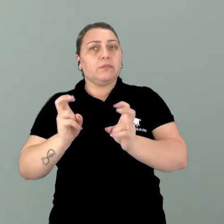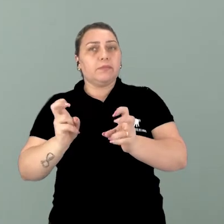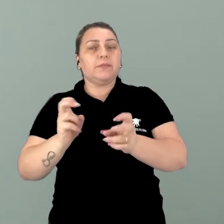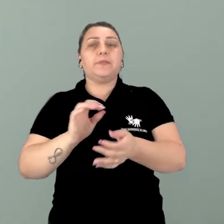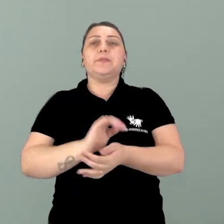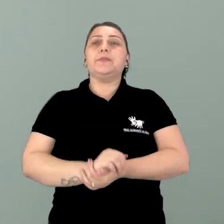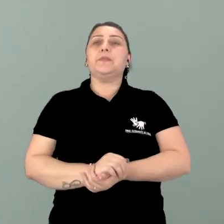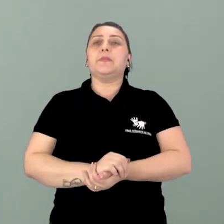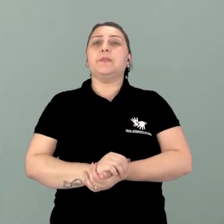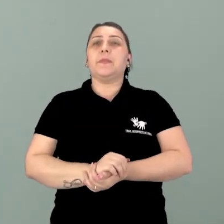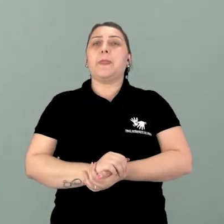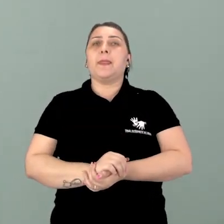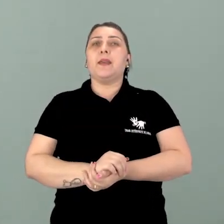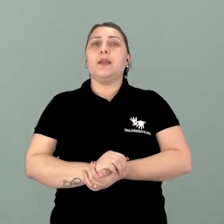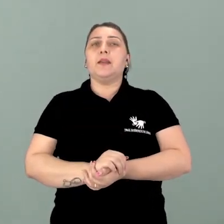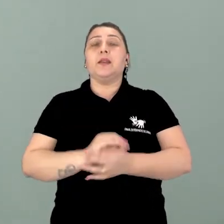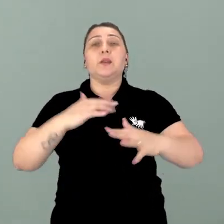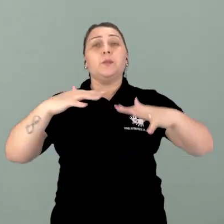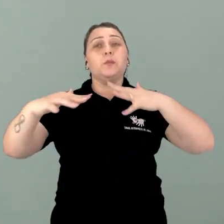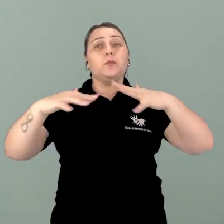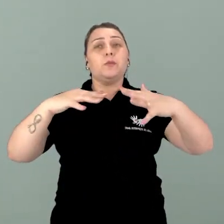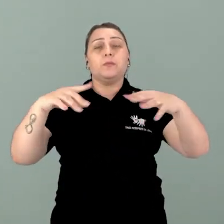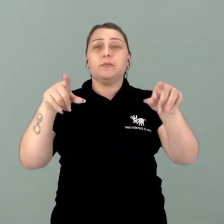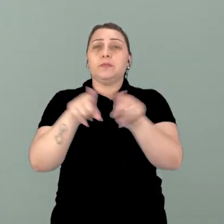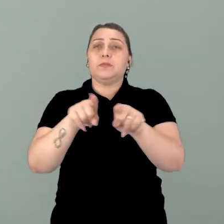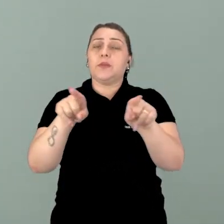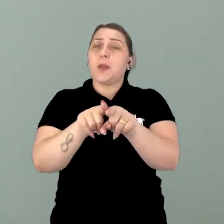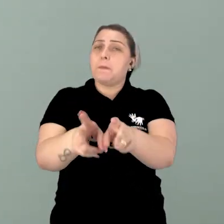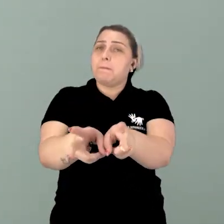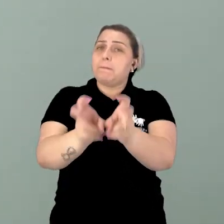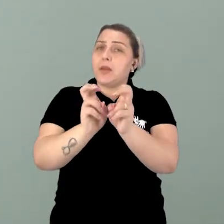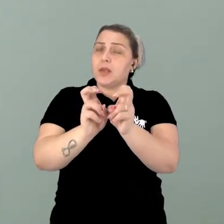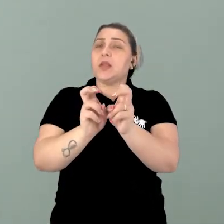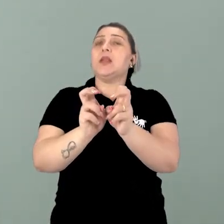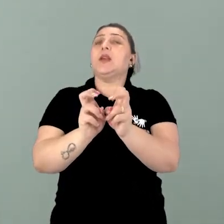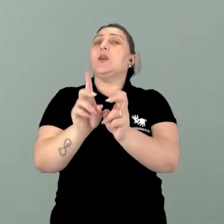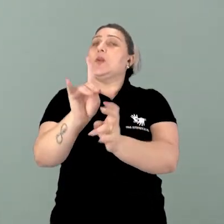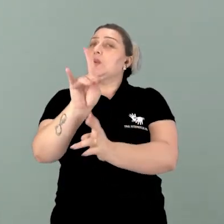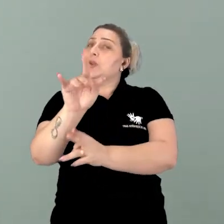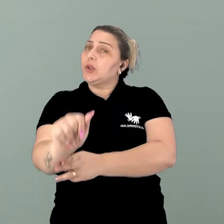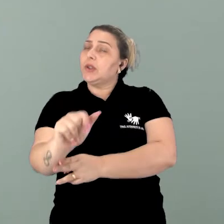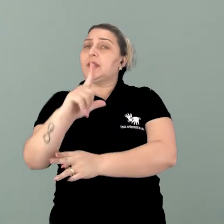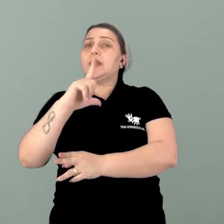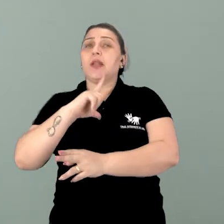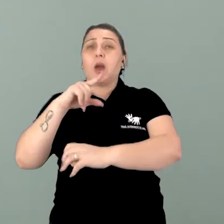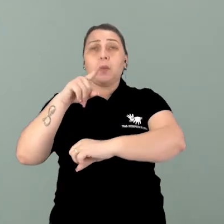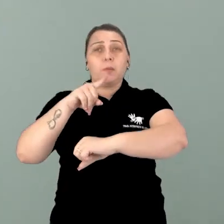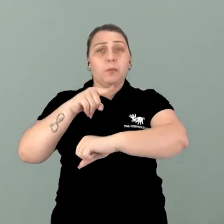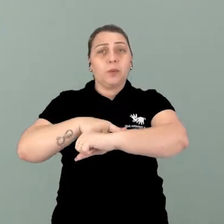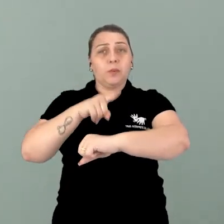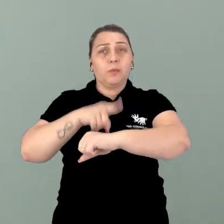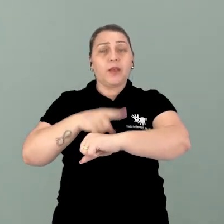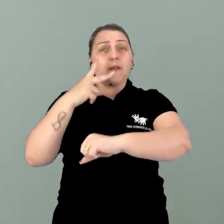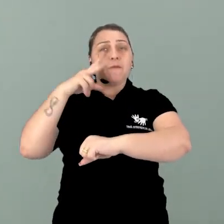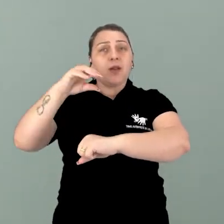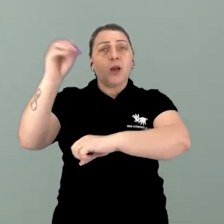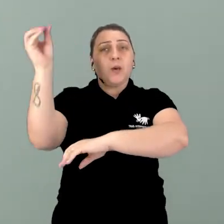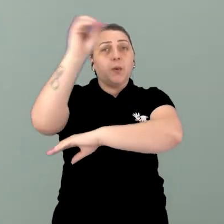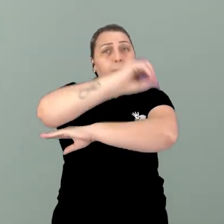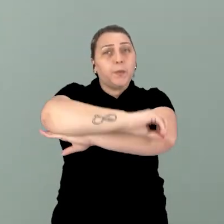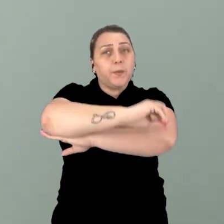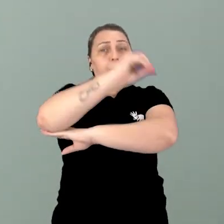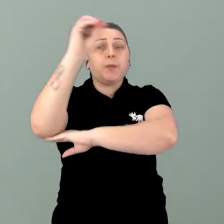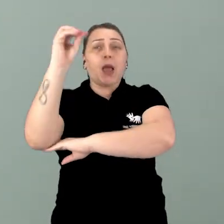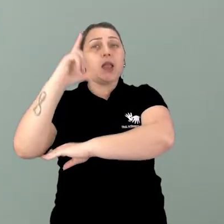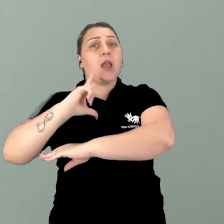percepção, né? E aí, por conta dessa movimentação também, a gente vai perceber que durante o dia vai ter um momento que vamos ver o sol nascer e